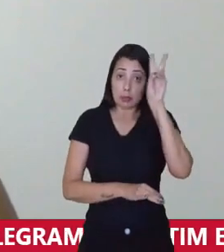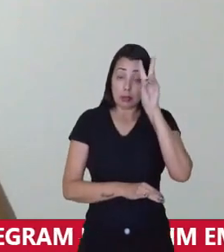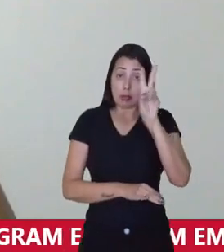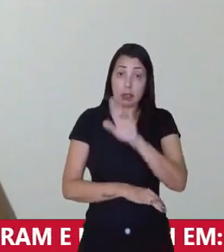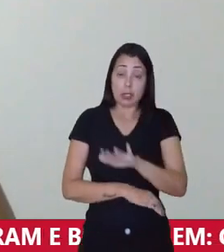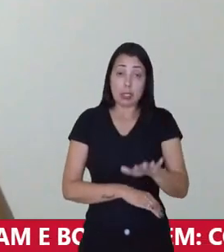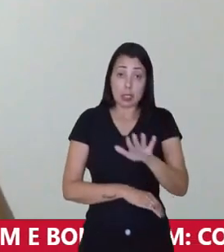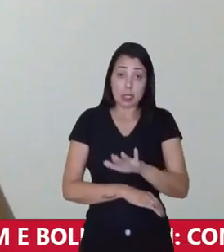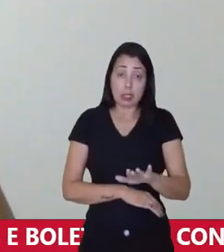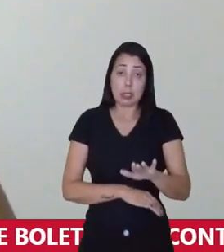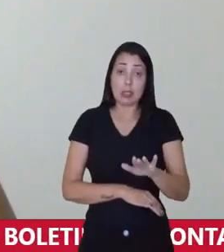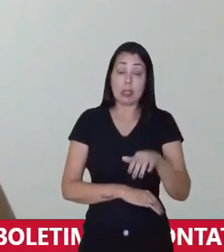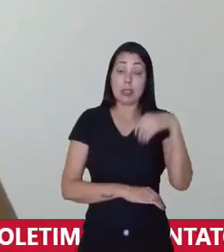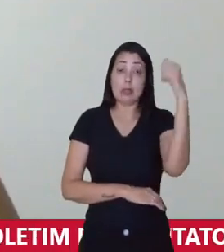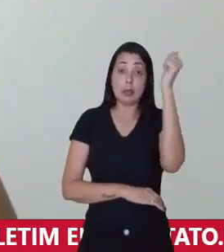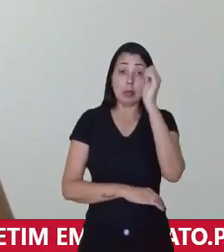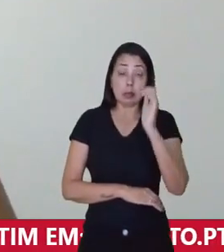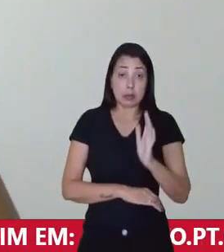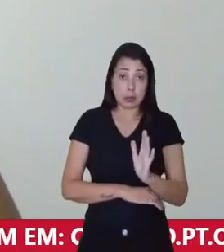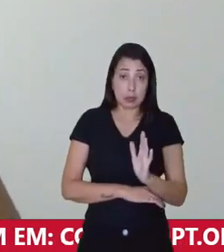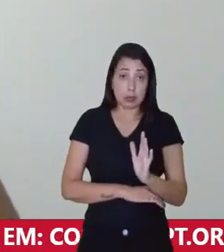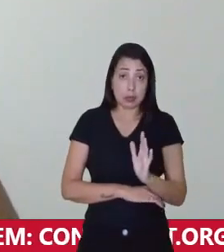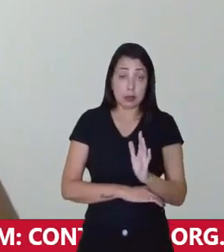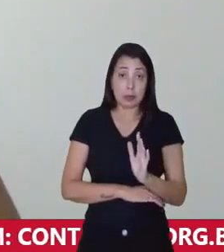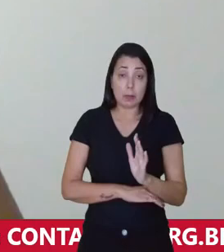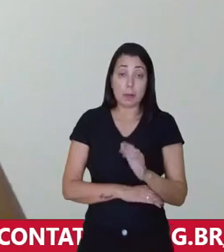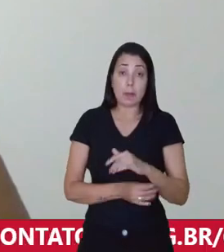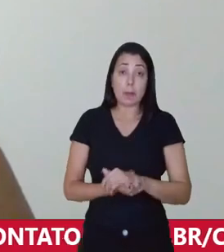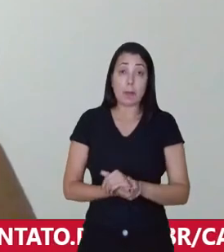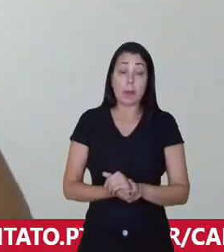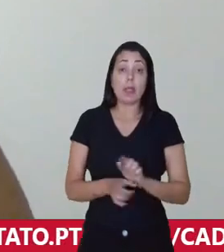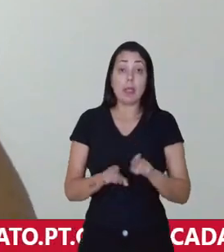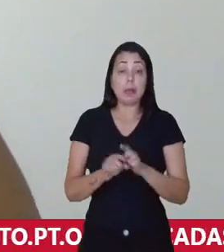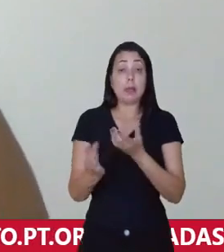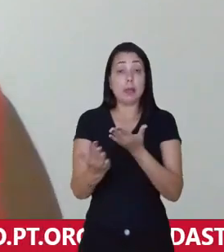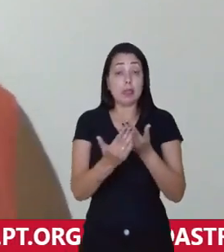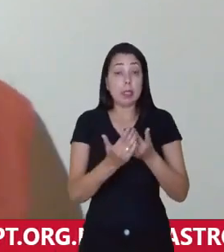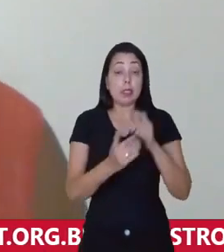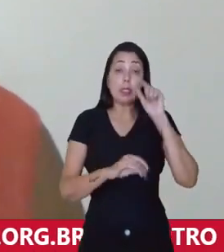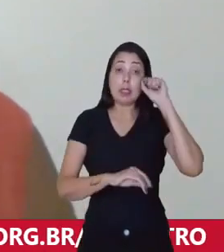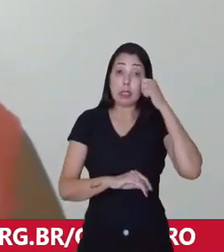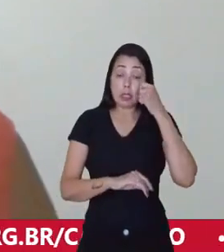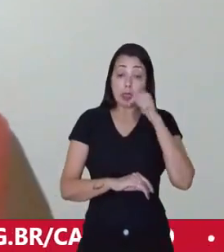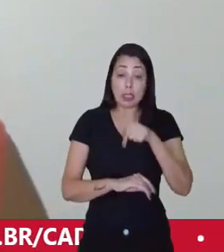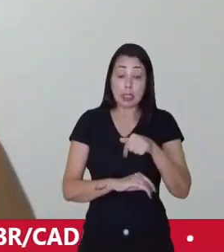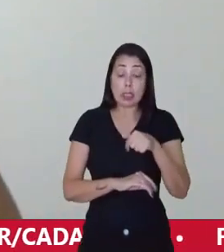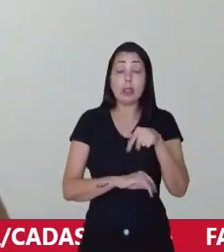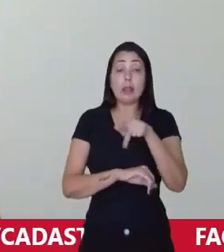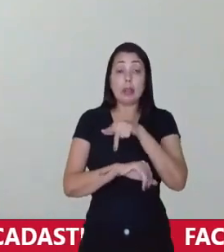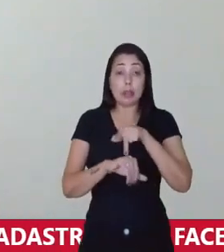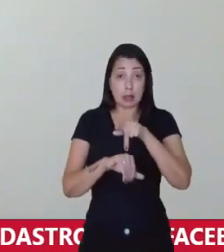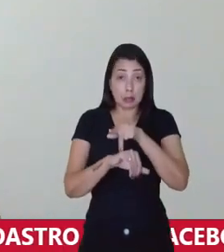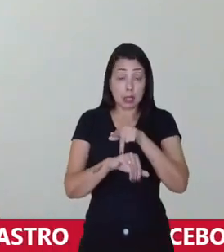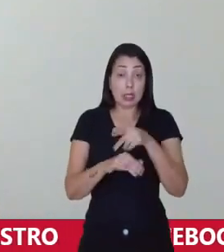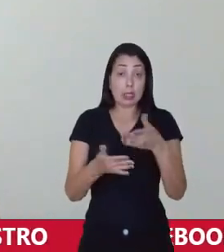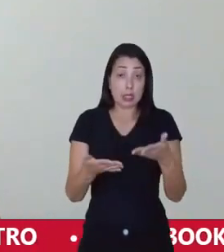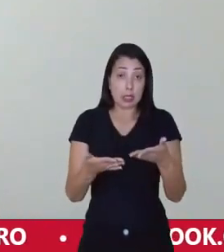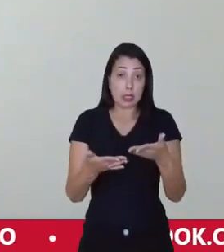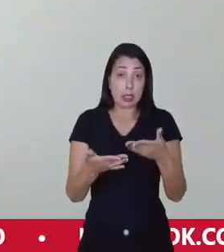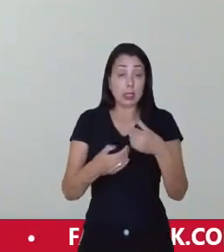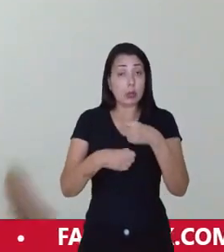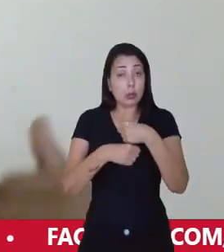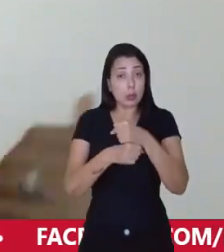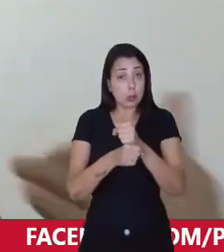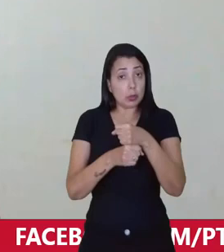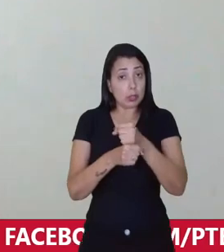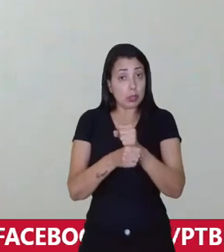das crianças no nosso Brasil, das crianças e adolescentes negros aqui no nosso país, que é a década de